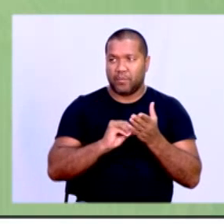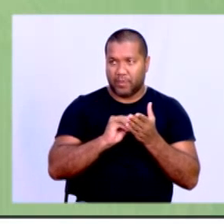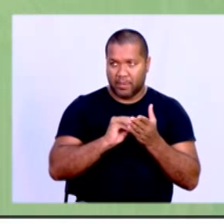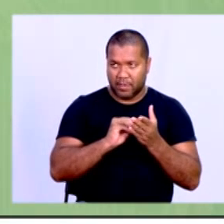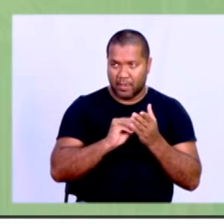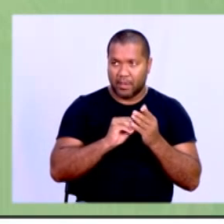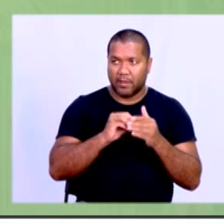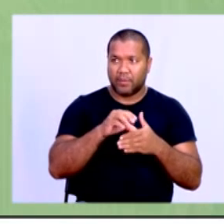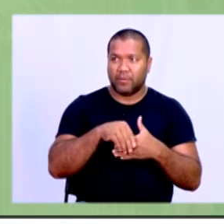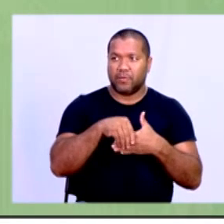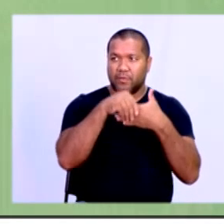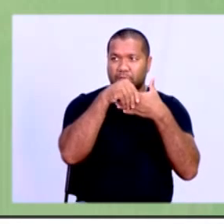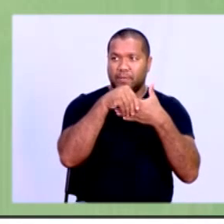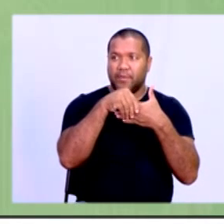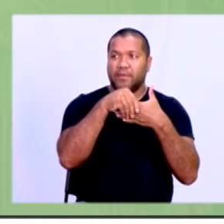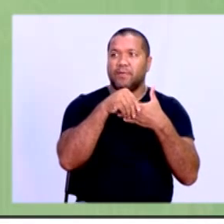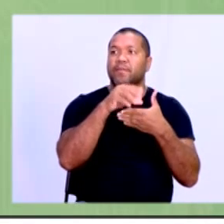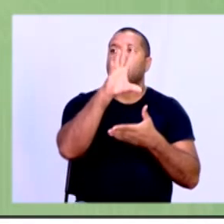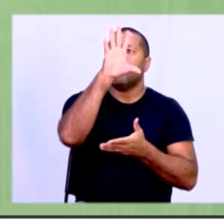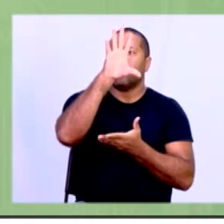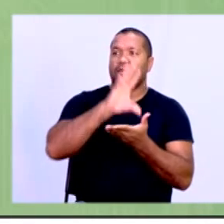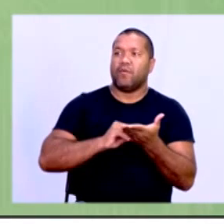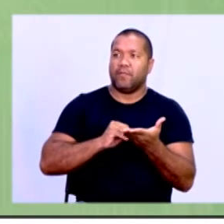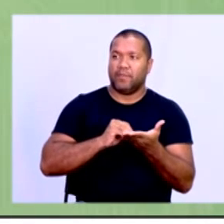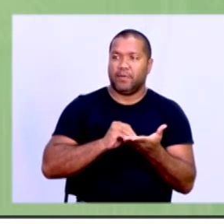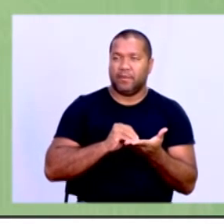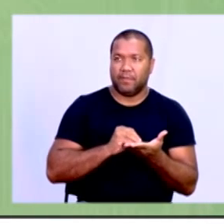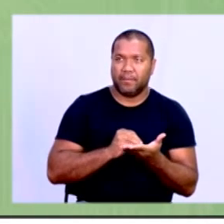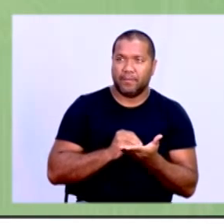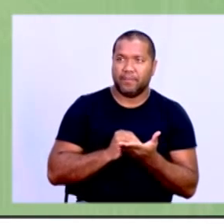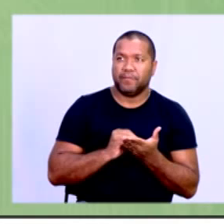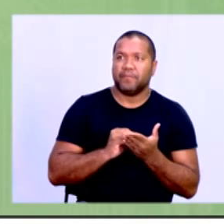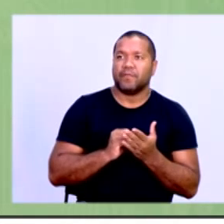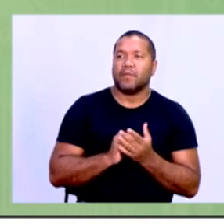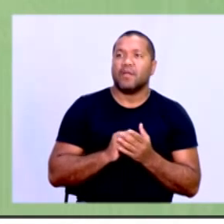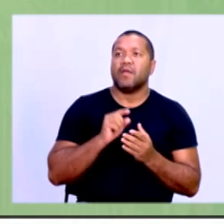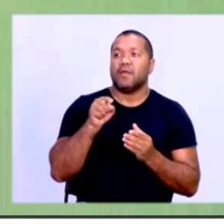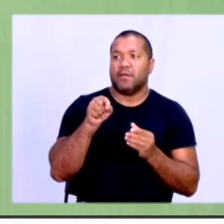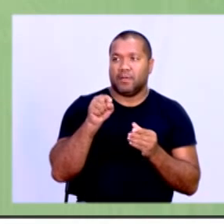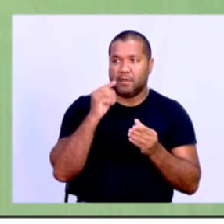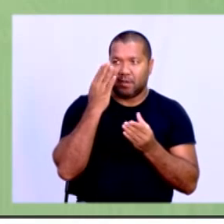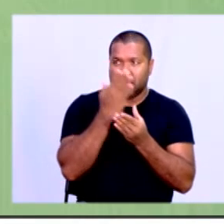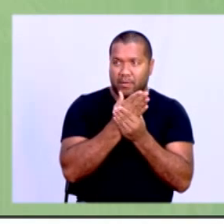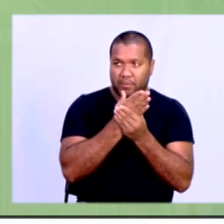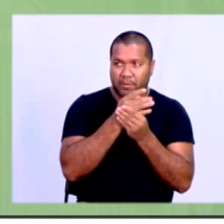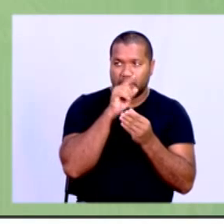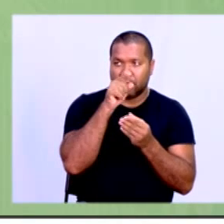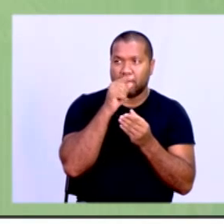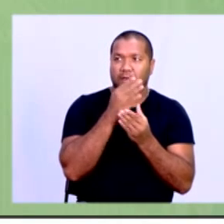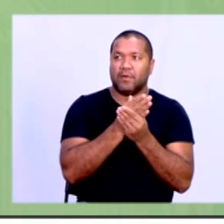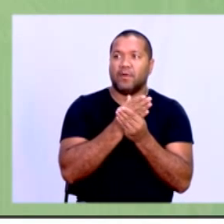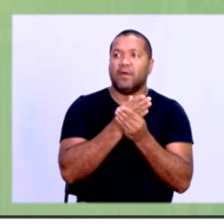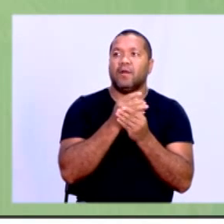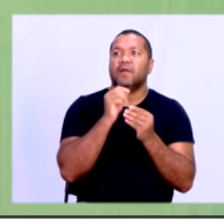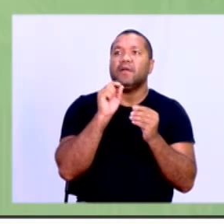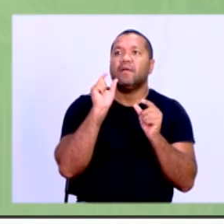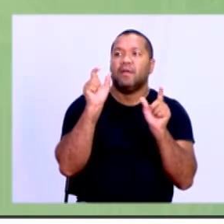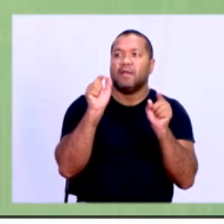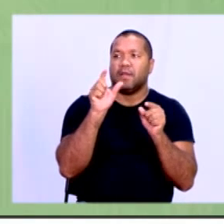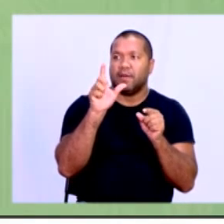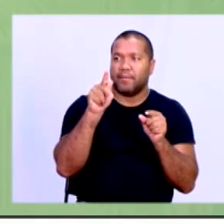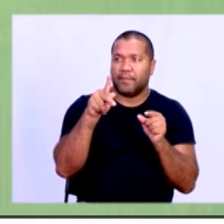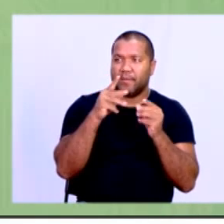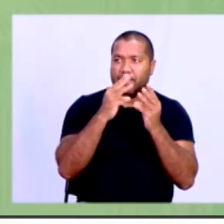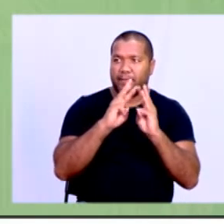esboço mestre, né, que a minha página está dentro do diretório esboço, que isso aqui, ó, é o diretório, tá? E aqui é a página.